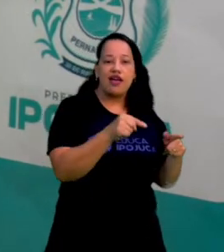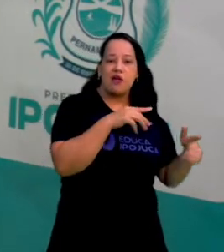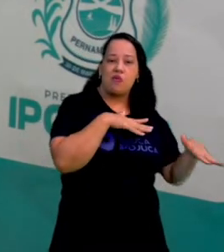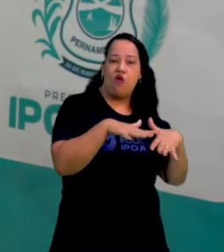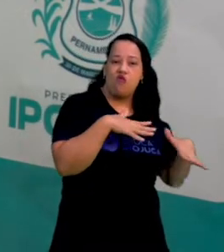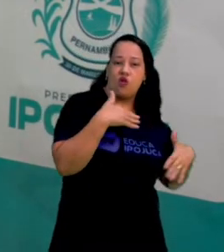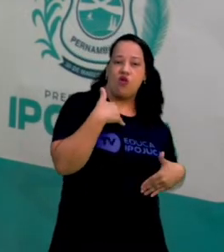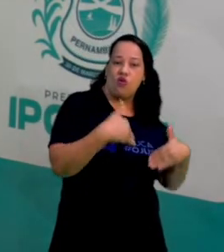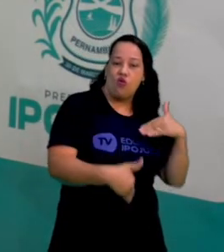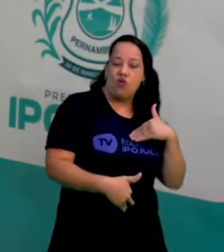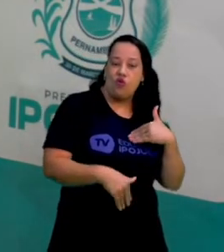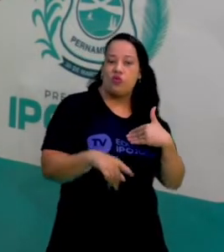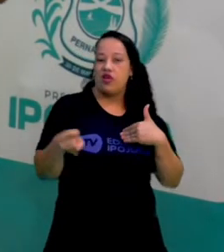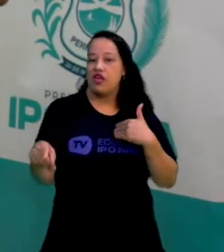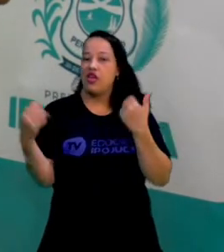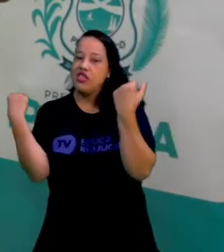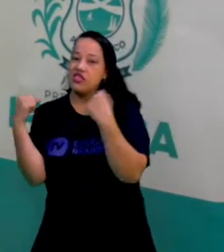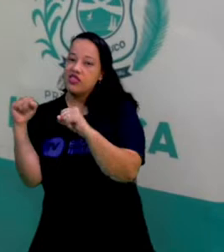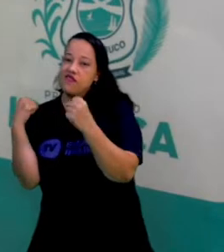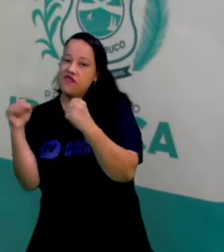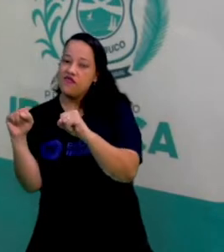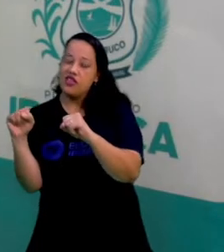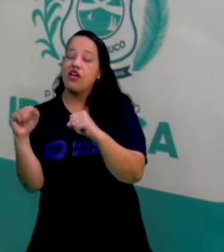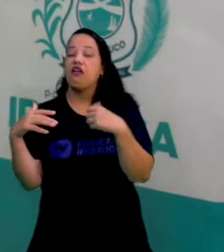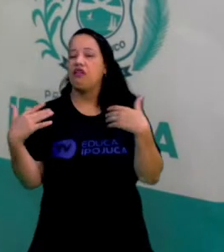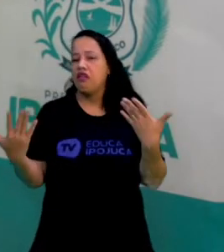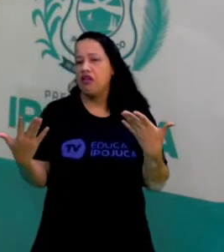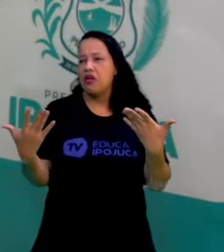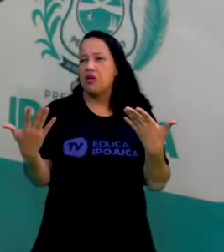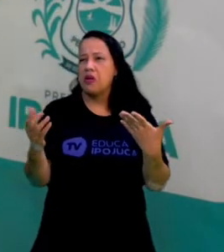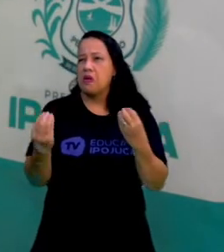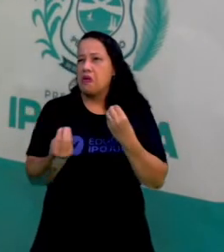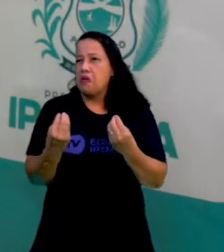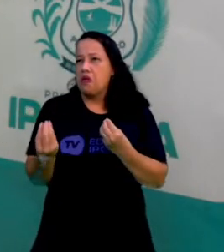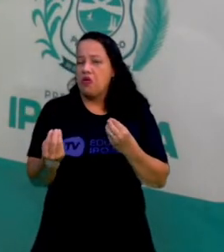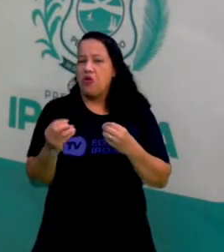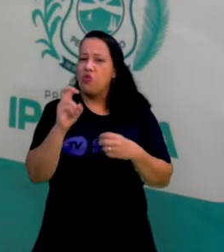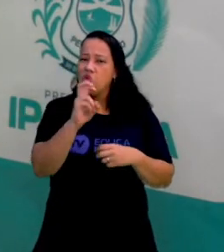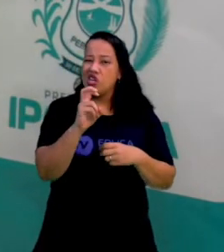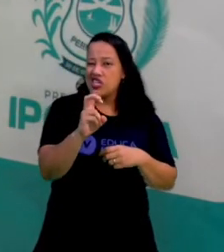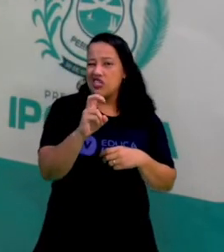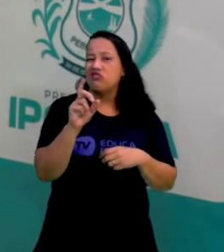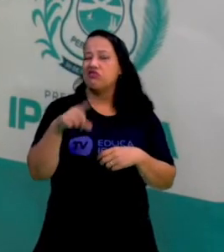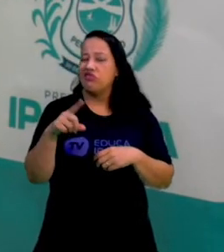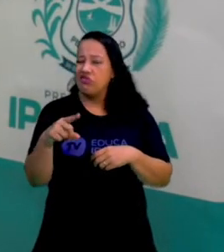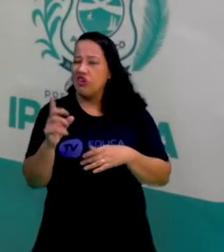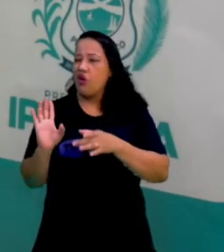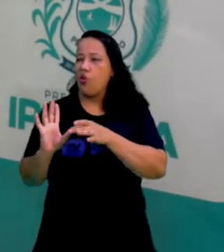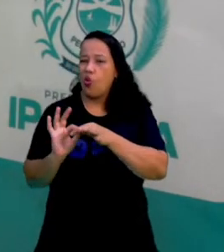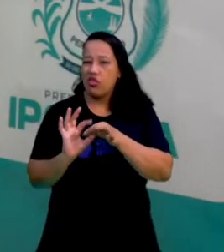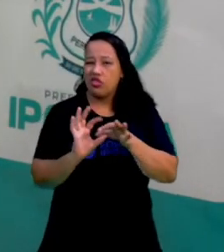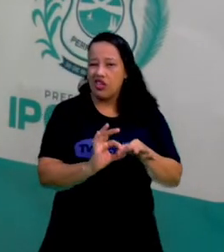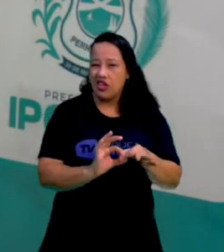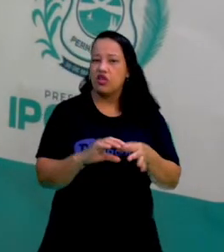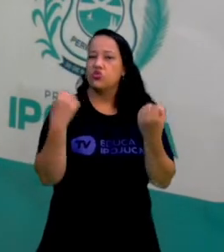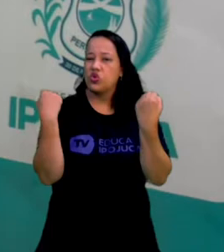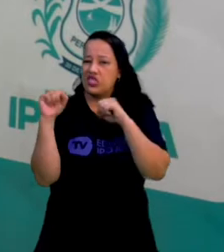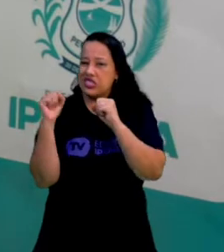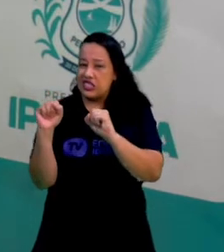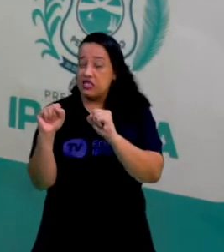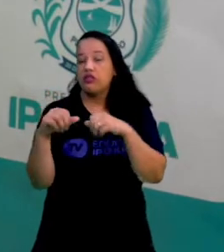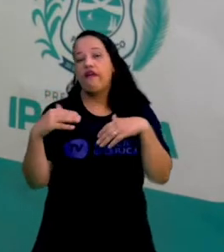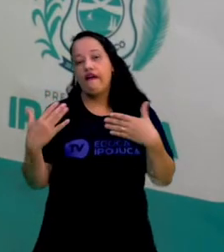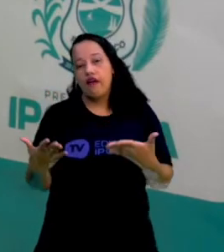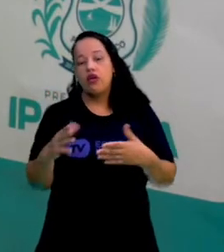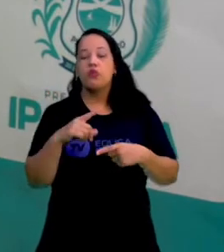exercício físico? E o quinto item é justamente o contexto do exercício físico? É porque toda atividade física